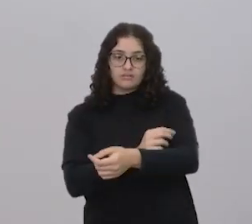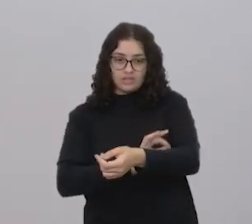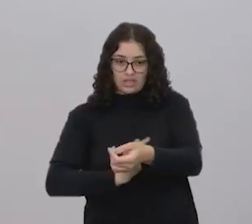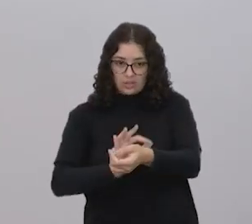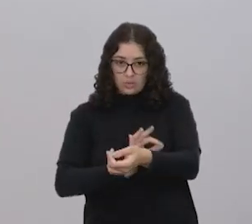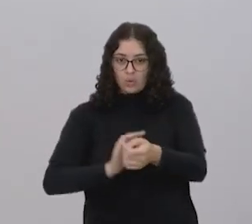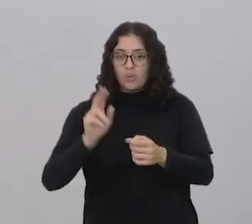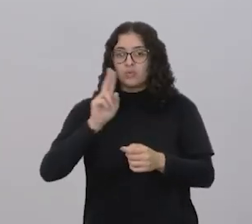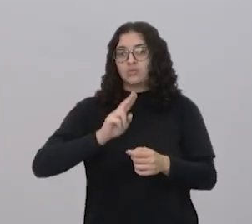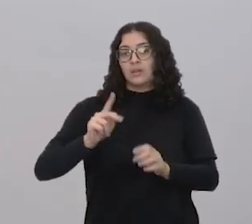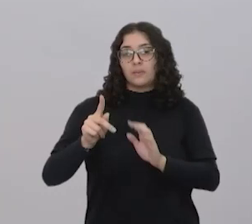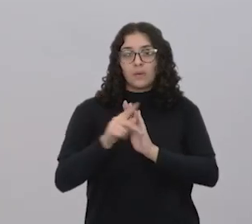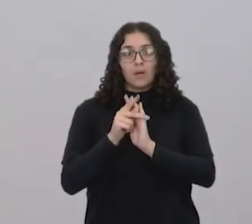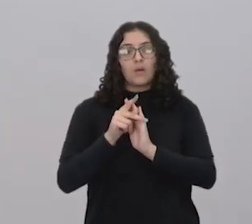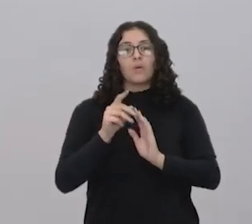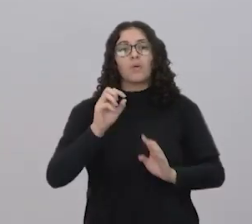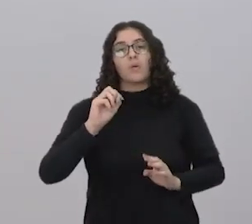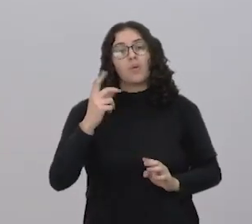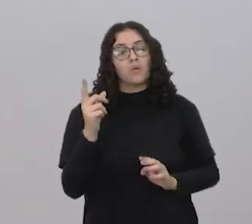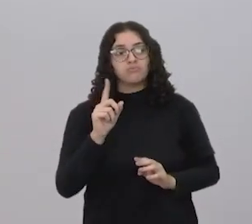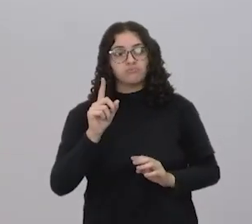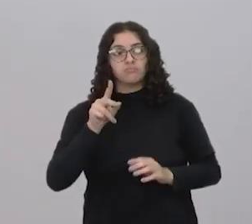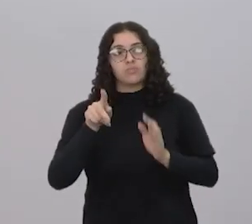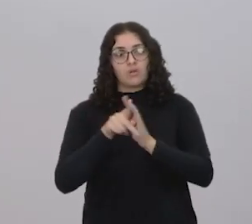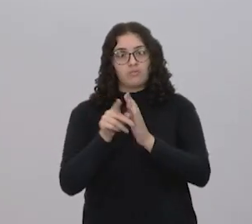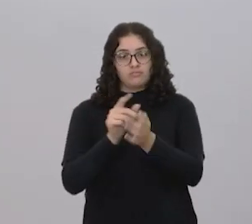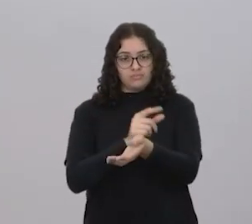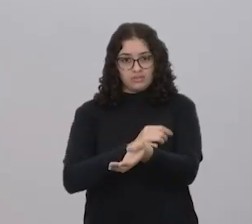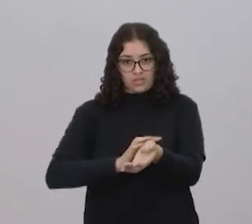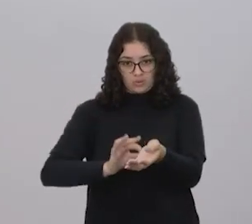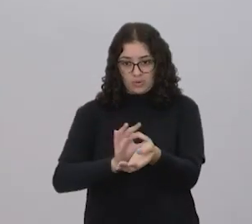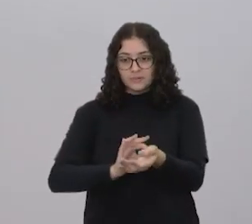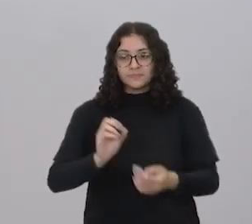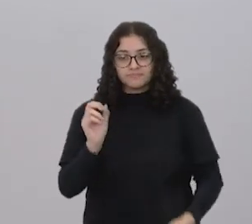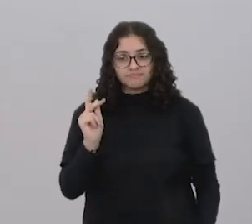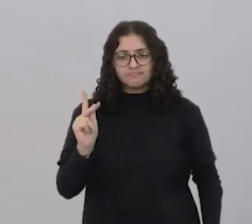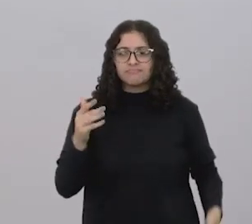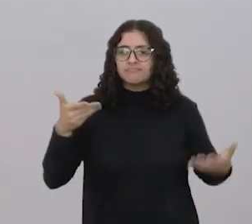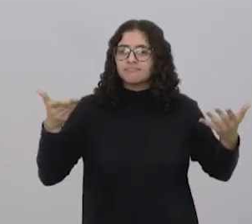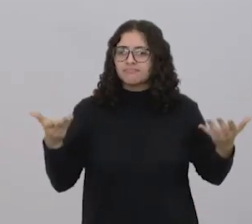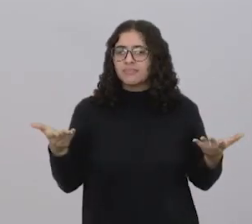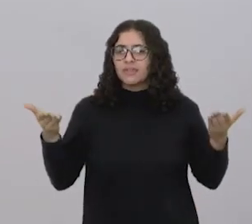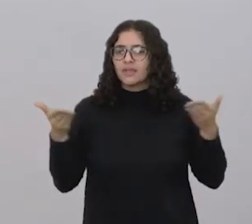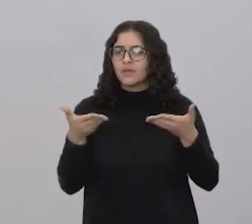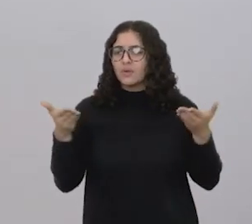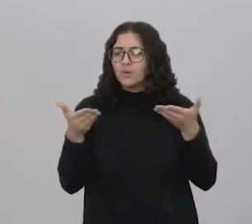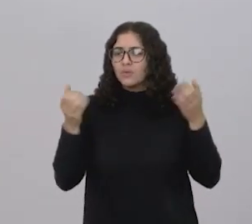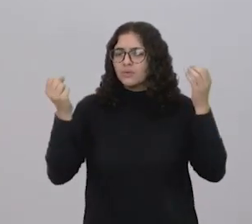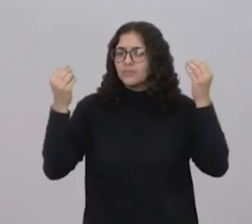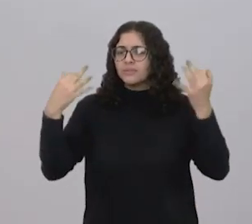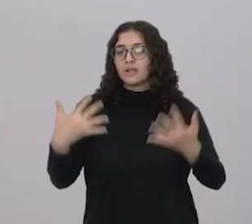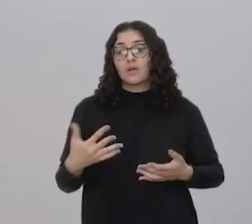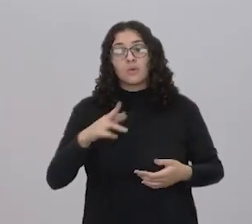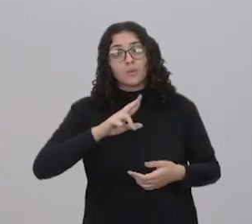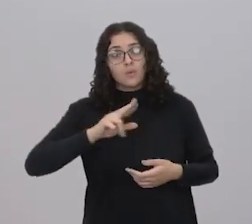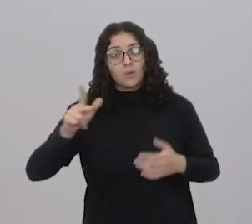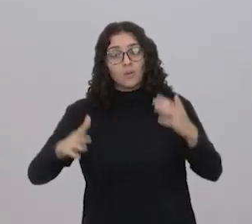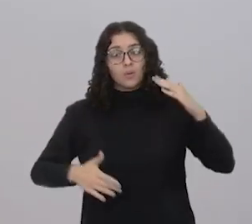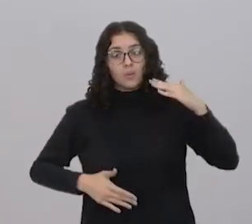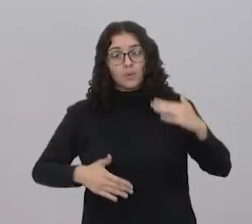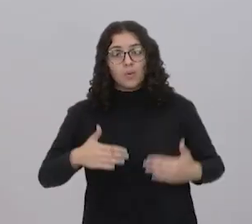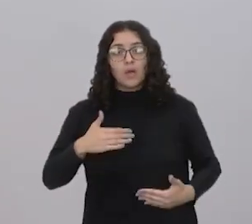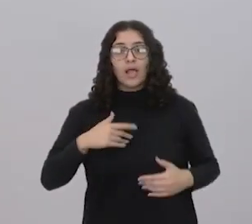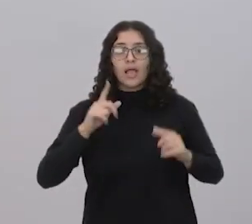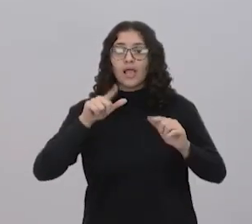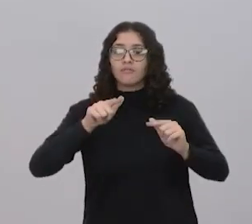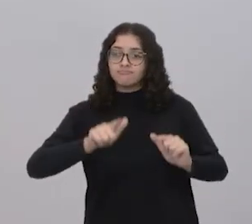uso ou não de tatuagem. Agora, a gente vai falar um pouquinho sobre outro tipo de corpo, o corpo que